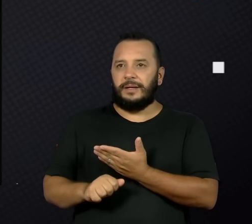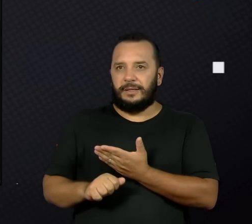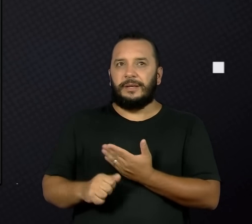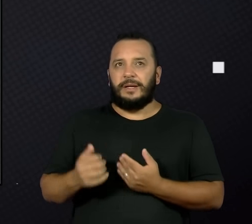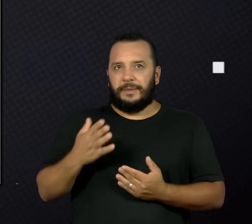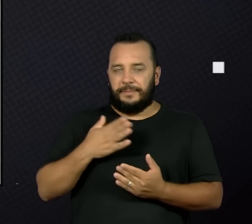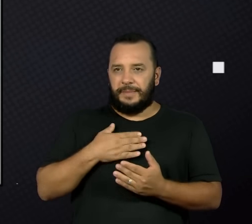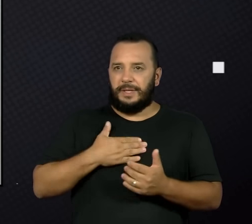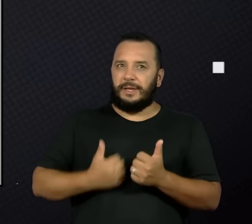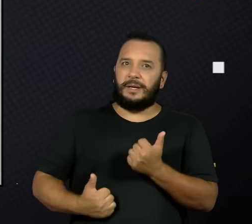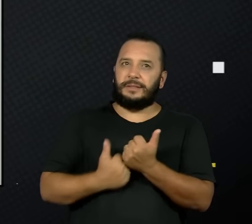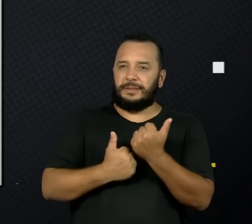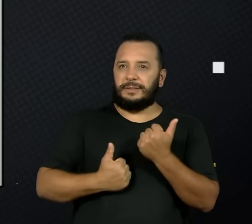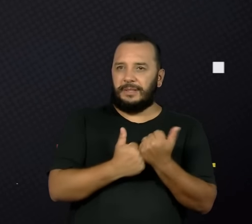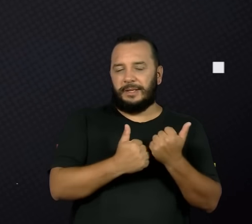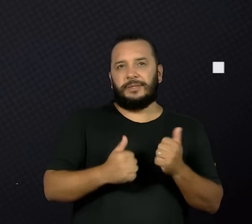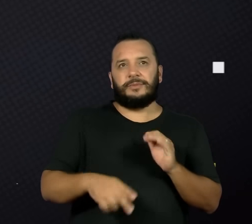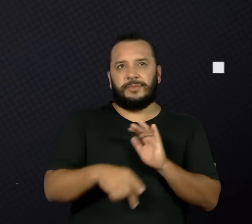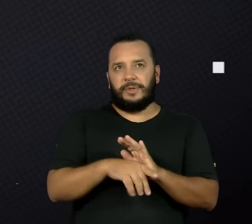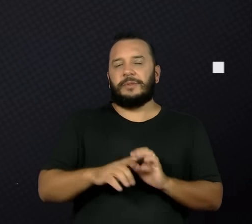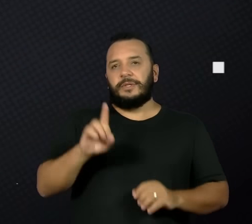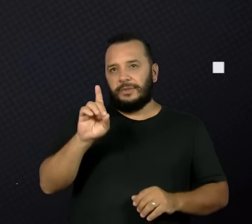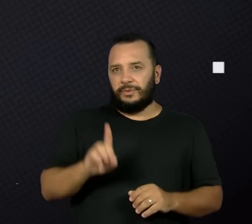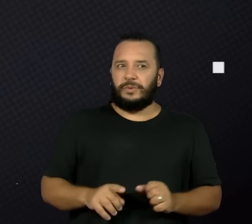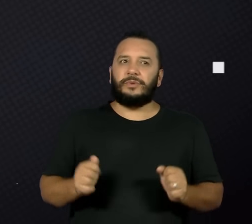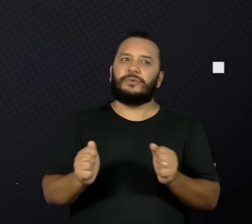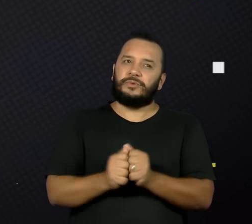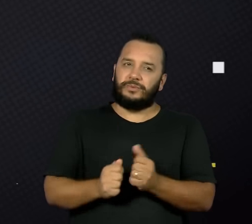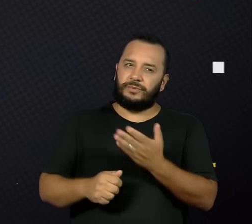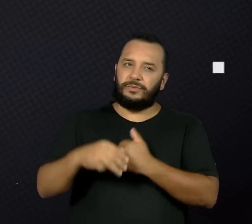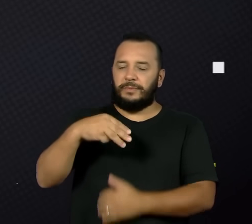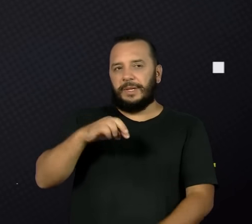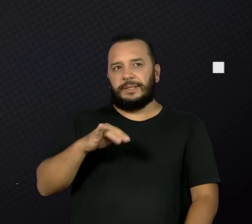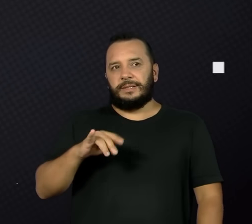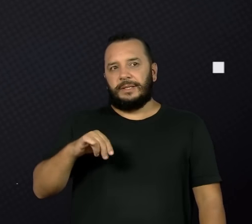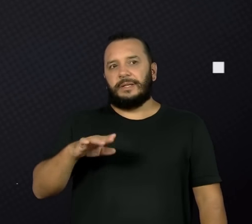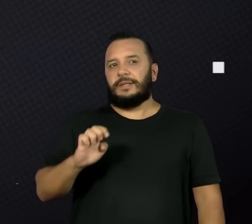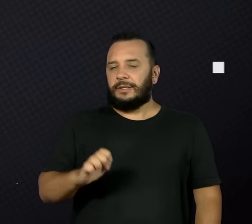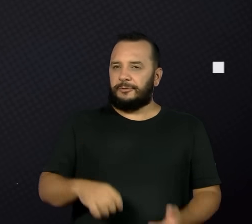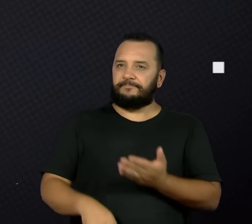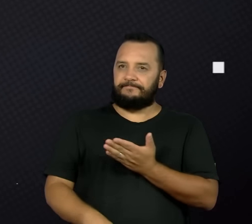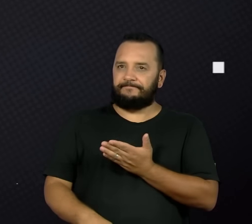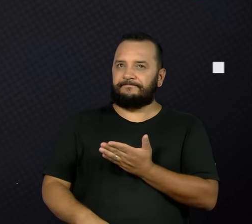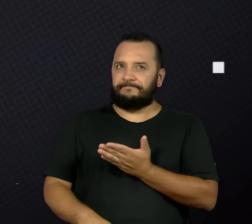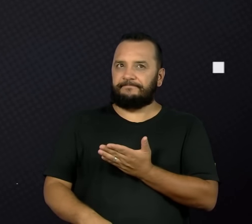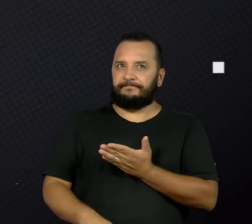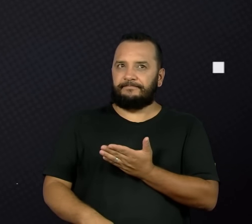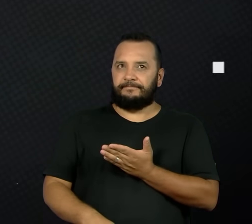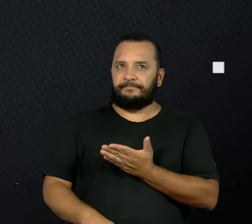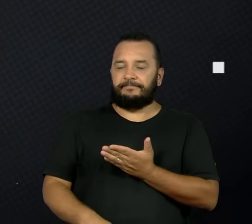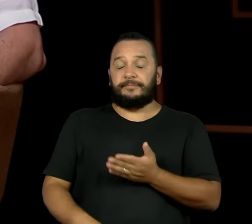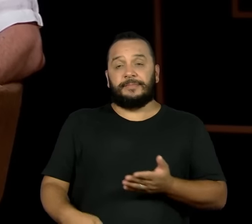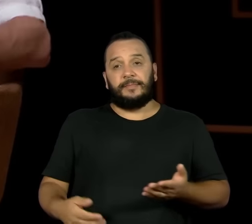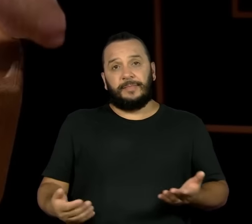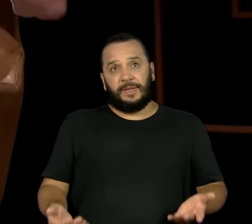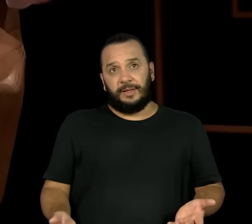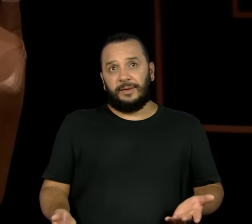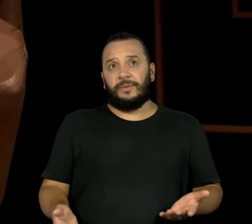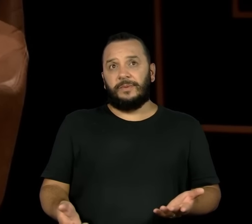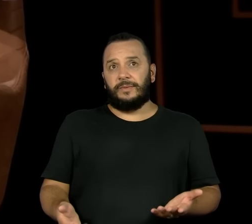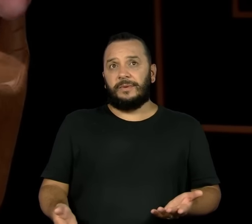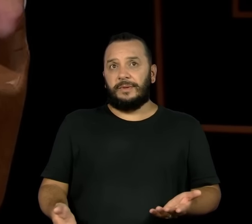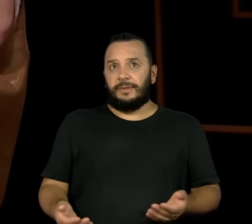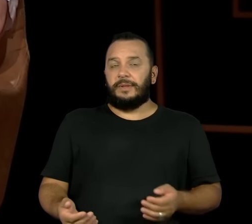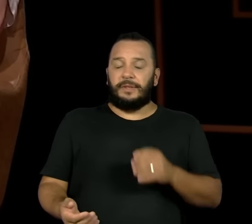ser minha assistente de direção junto com a maristan drest uh Então eu acho que eu